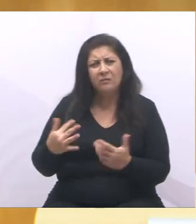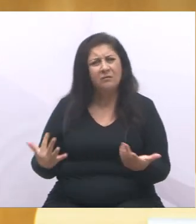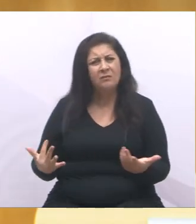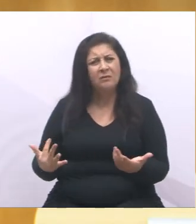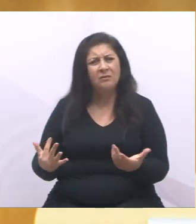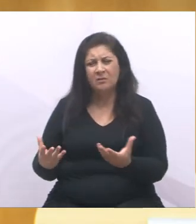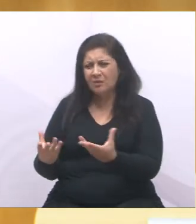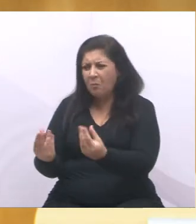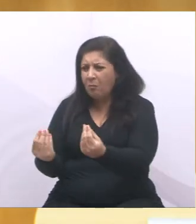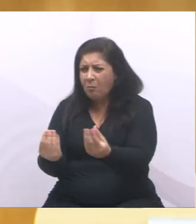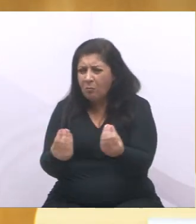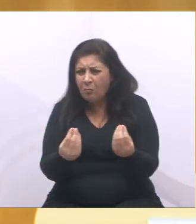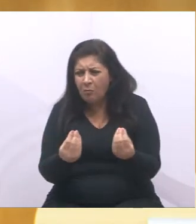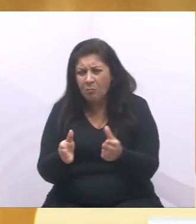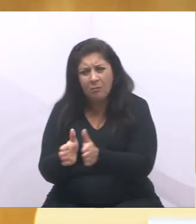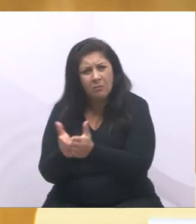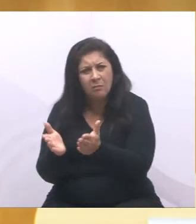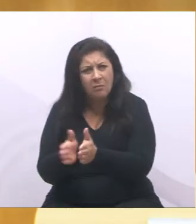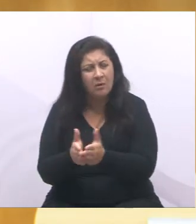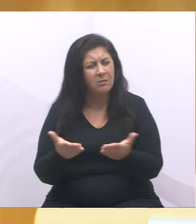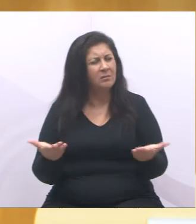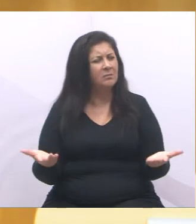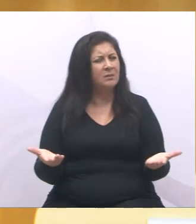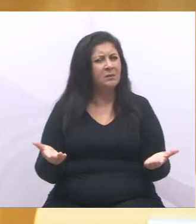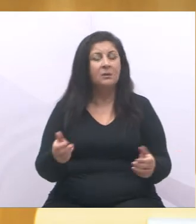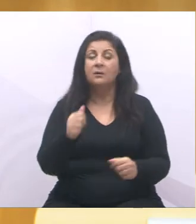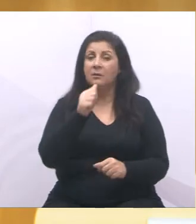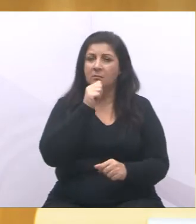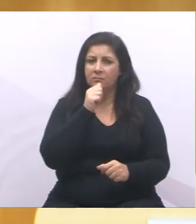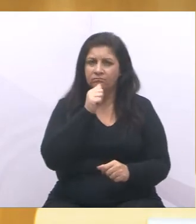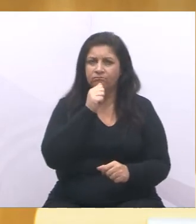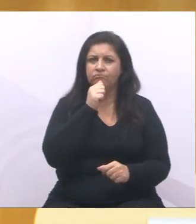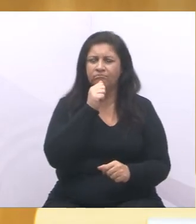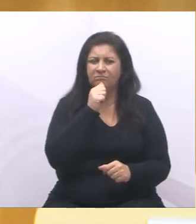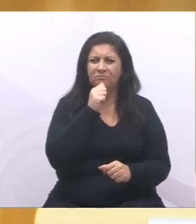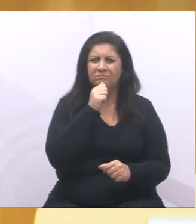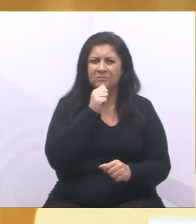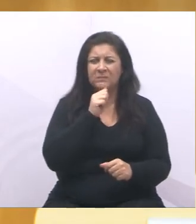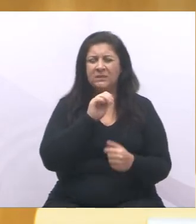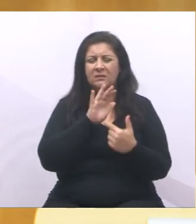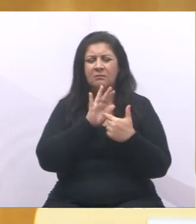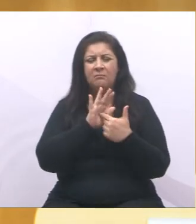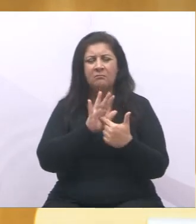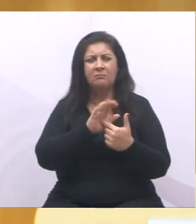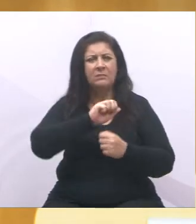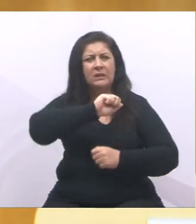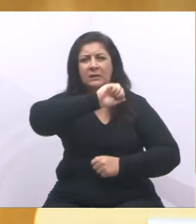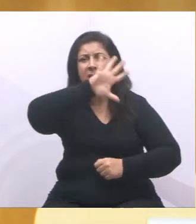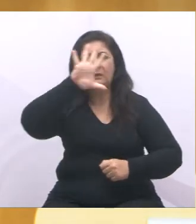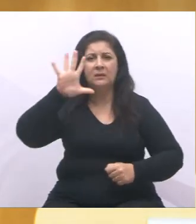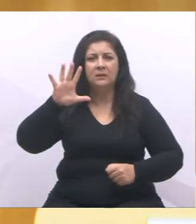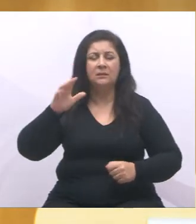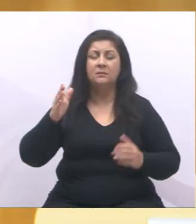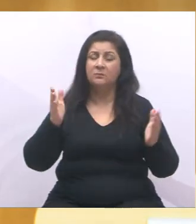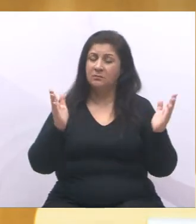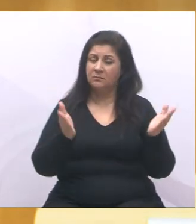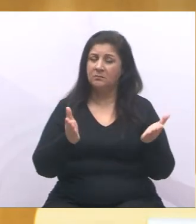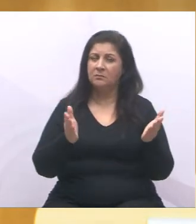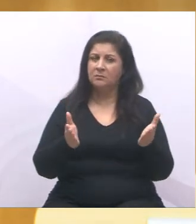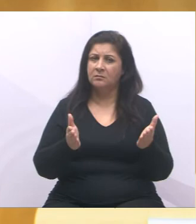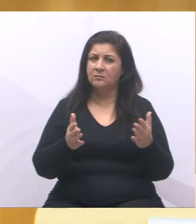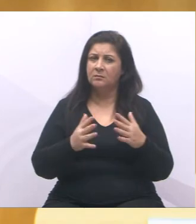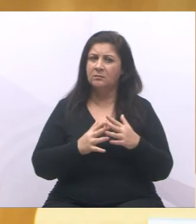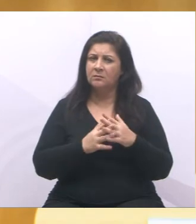muito, ainda está marcando de forma clara o nosso presente e